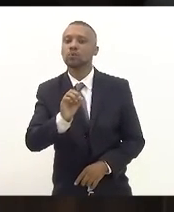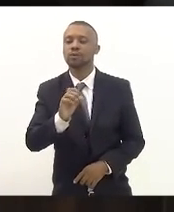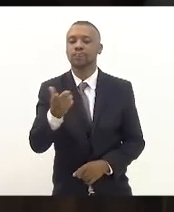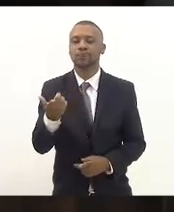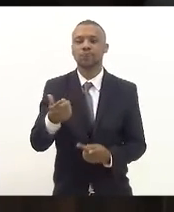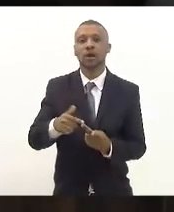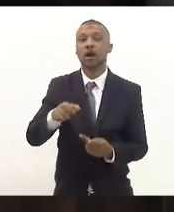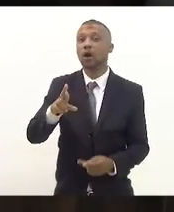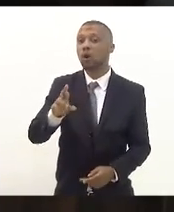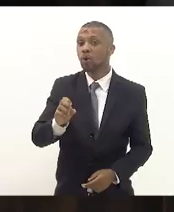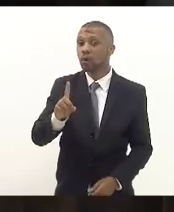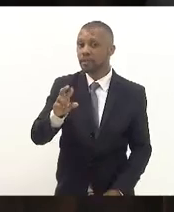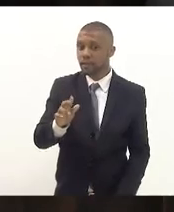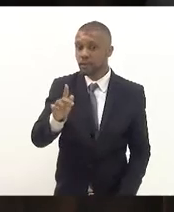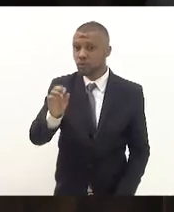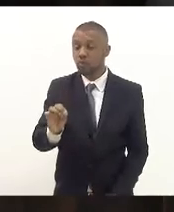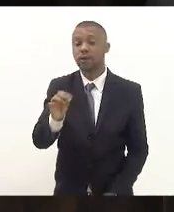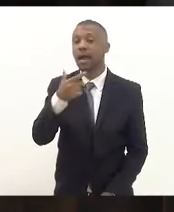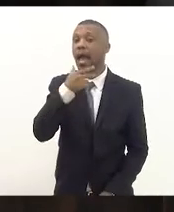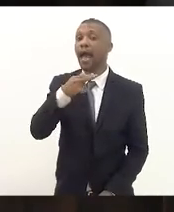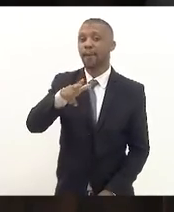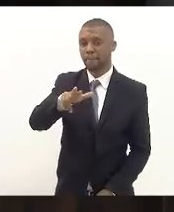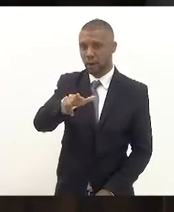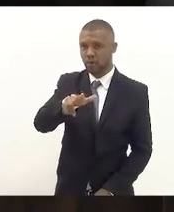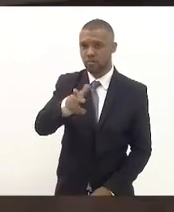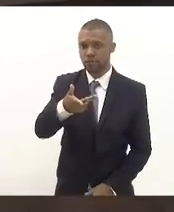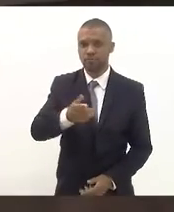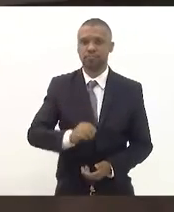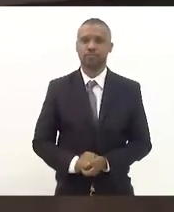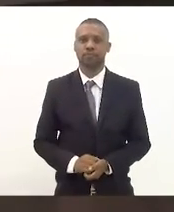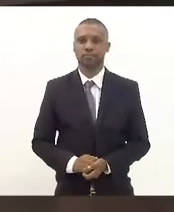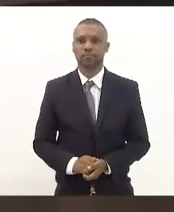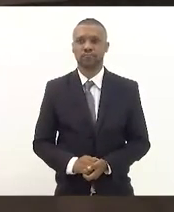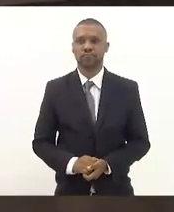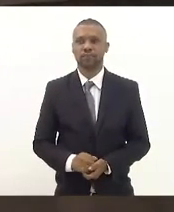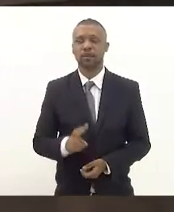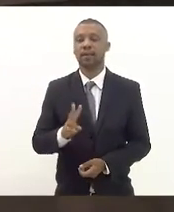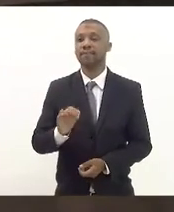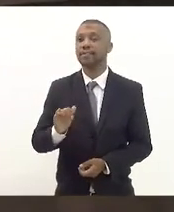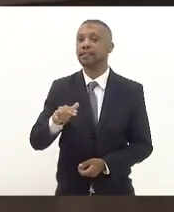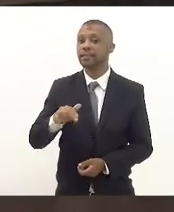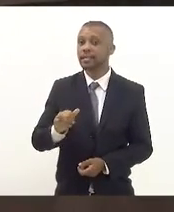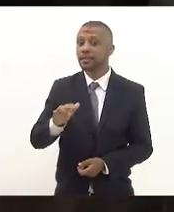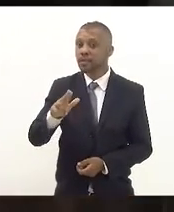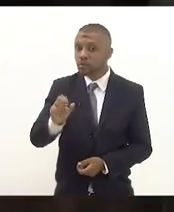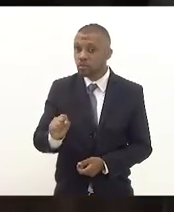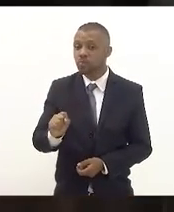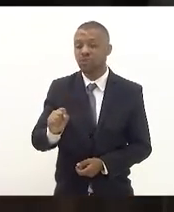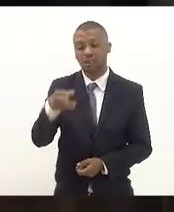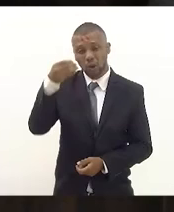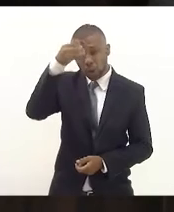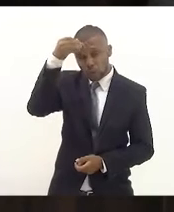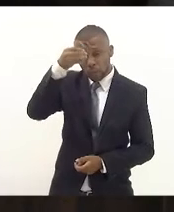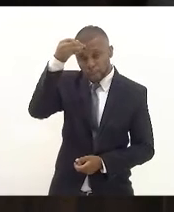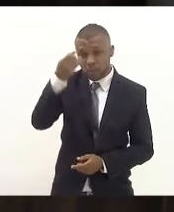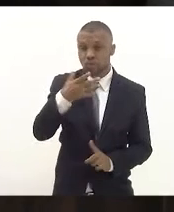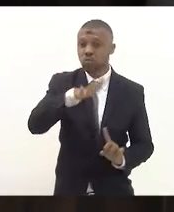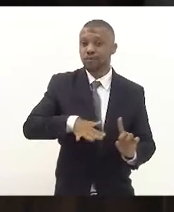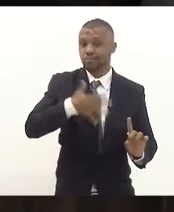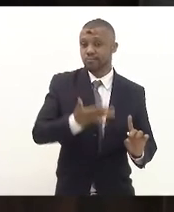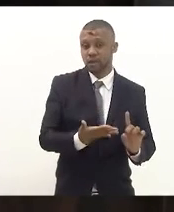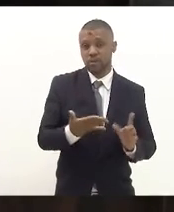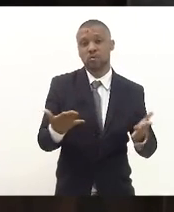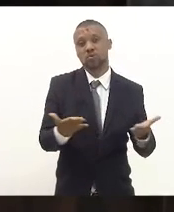Pereira do Nascimento irmão o Celso do Alba Vinícius Ferreira Sobrinho do homenageado